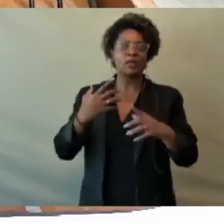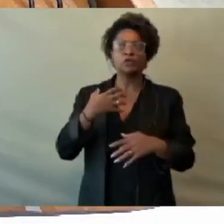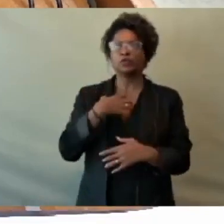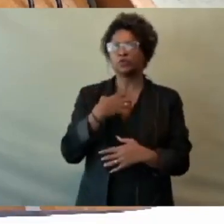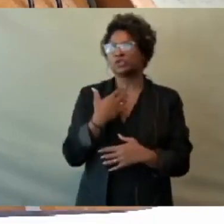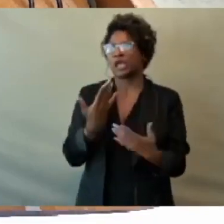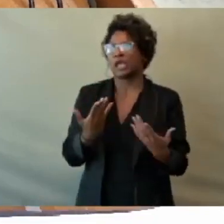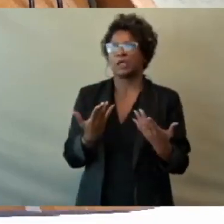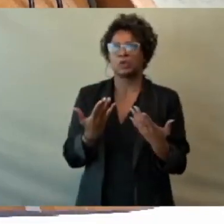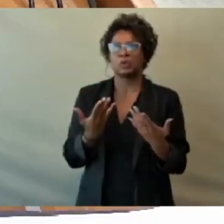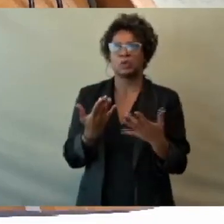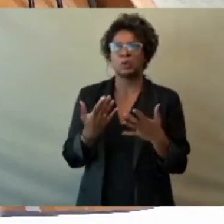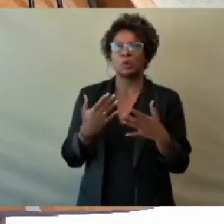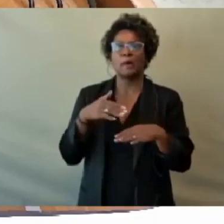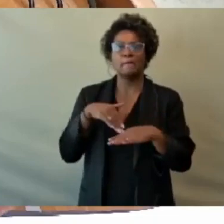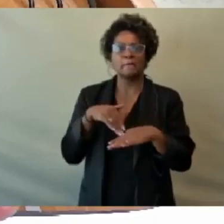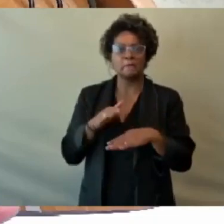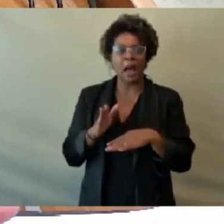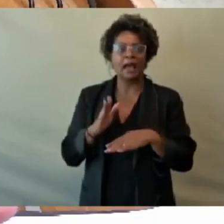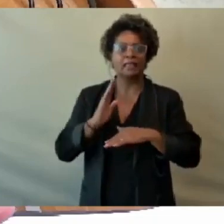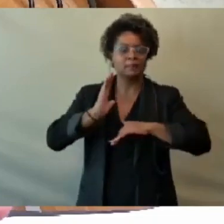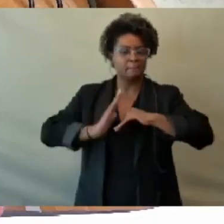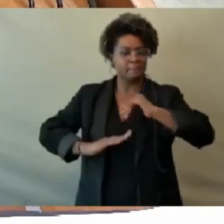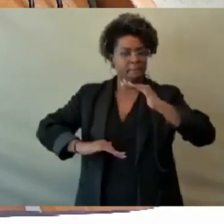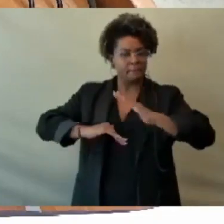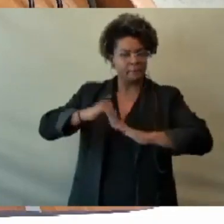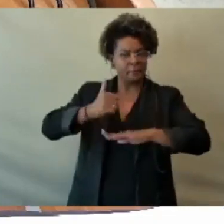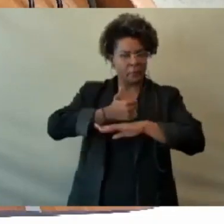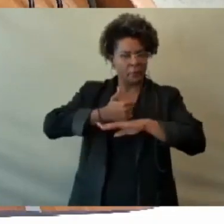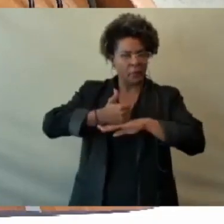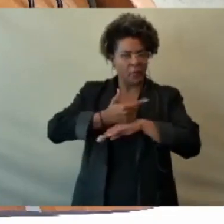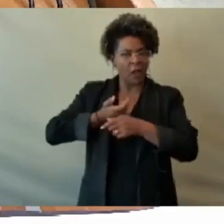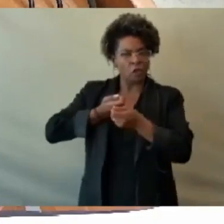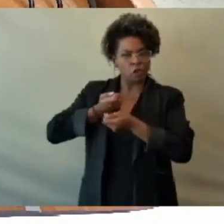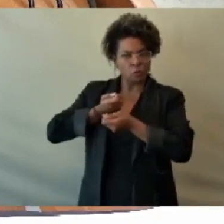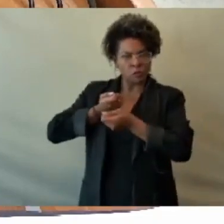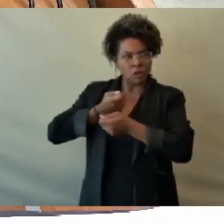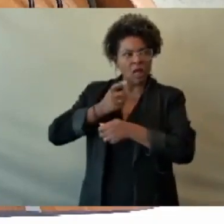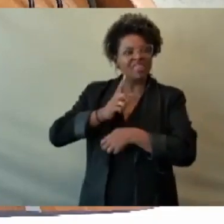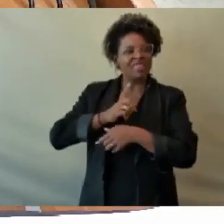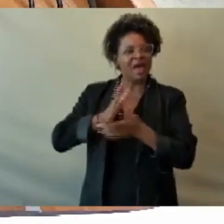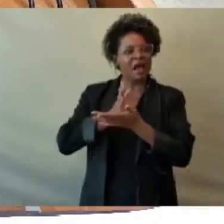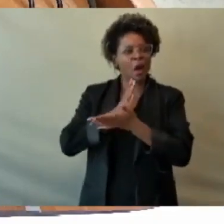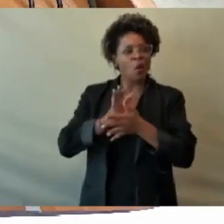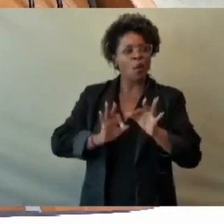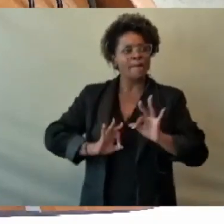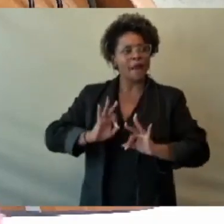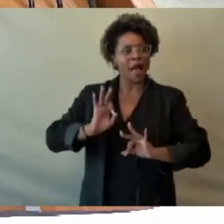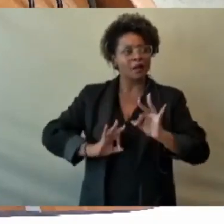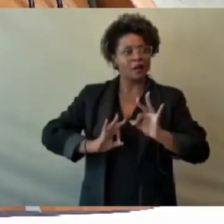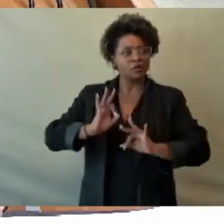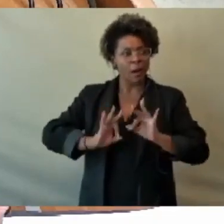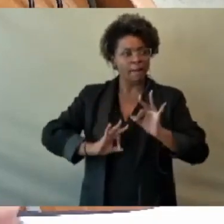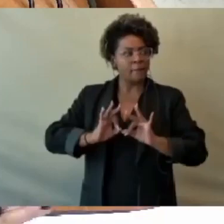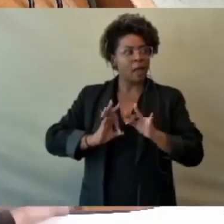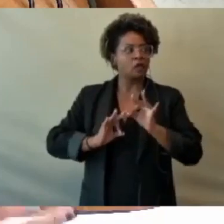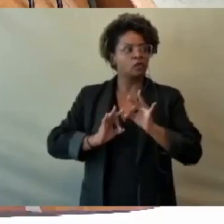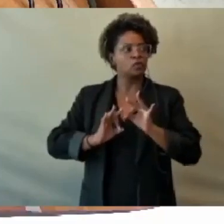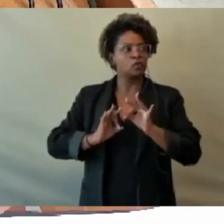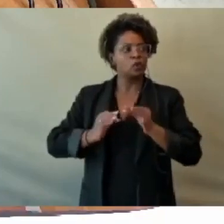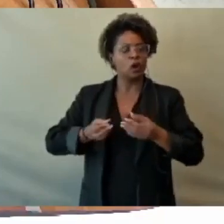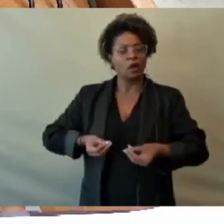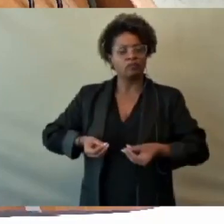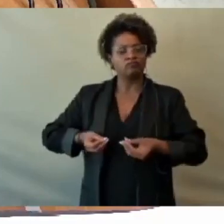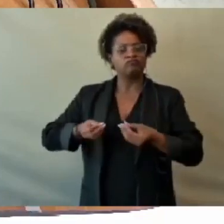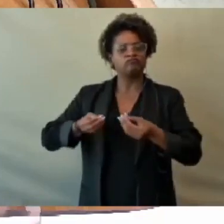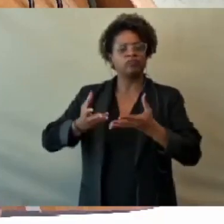se existe algo se existe algum planejamento para dar suporte um conselho para os cuidadores